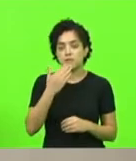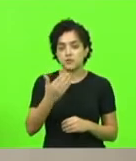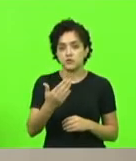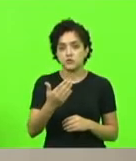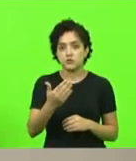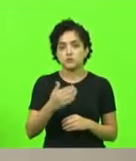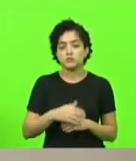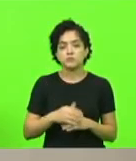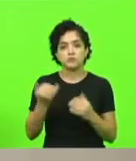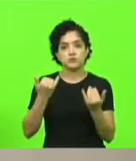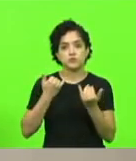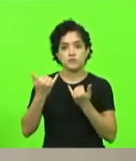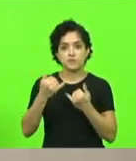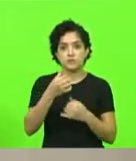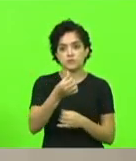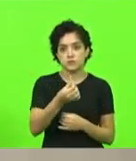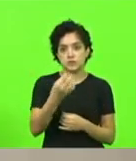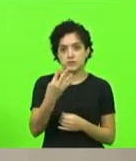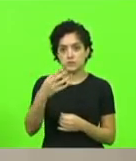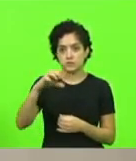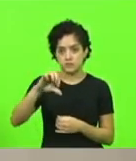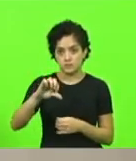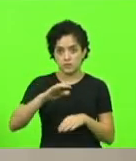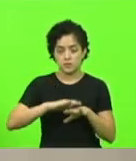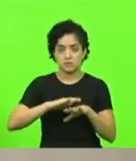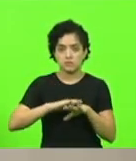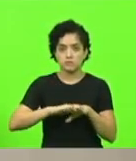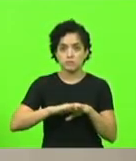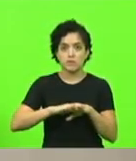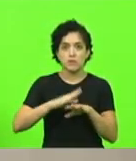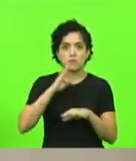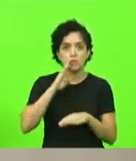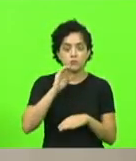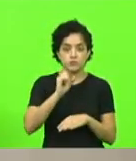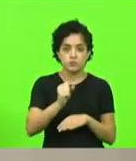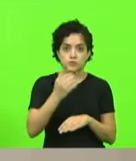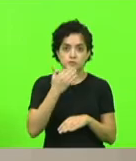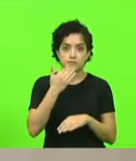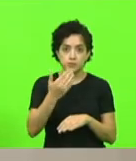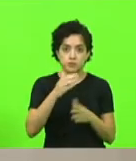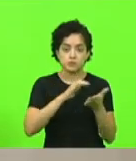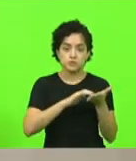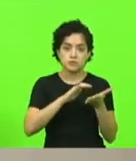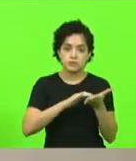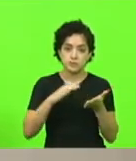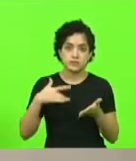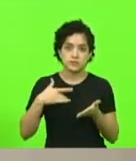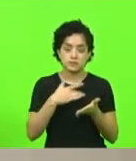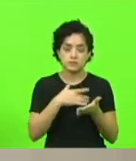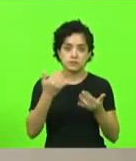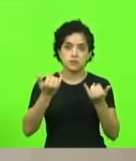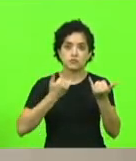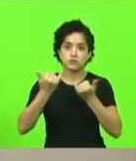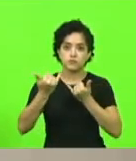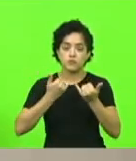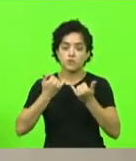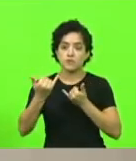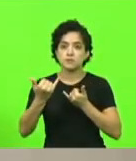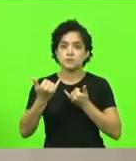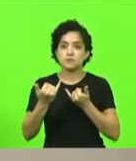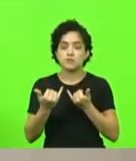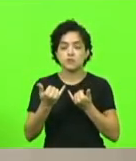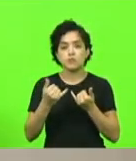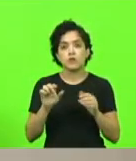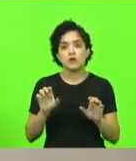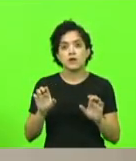informação. Pedido de informação 649, autor deputado Bruno Souza, solicitando ao secretário de Estado da Saúde informações acerca da realização do Carnaval